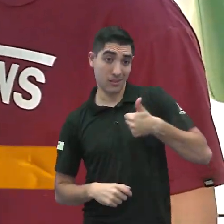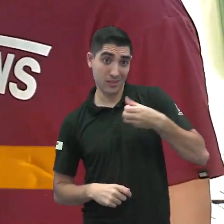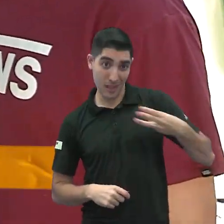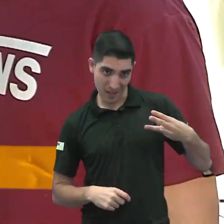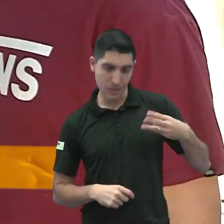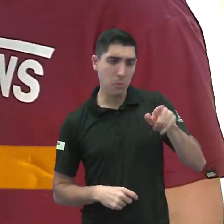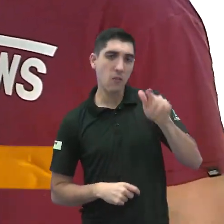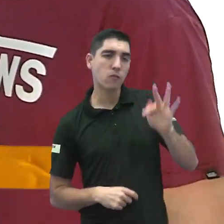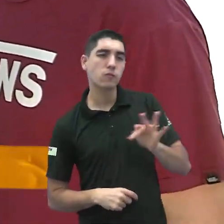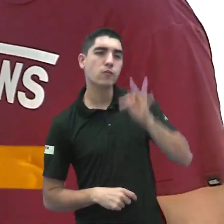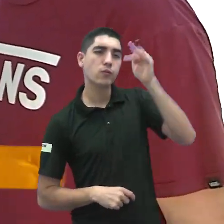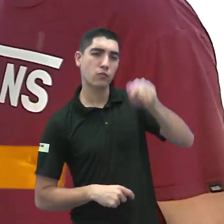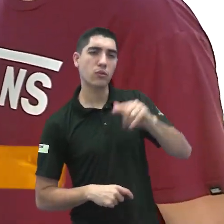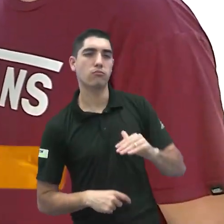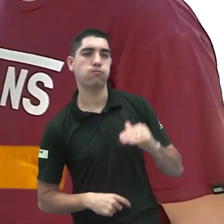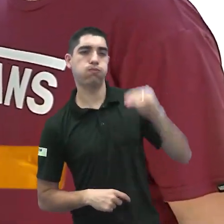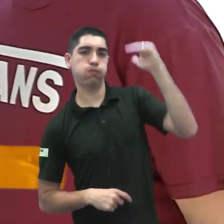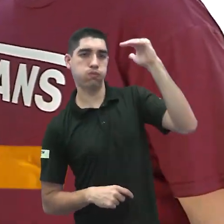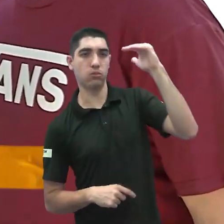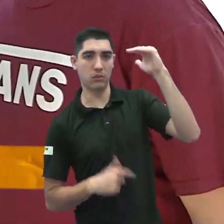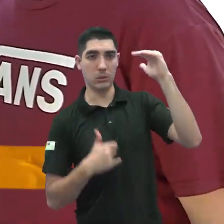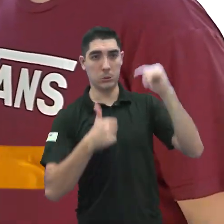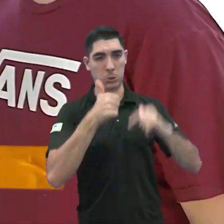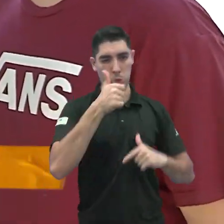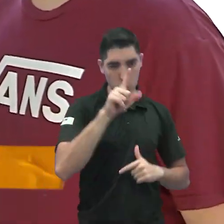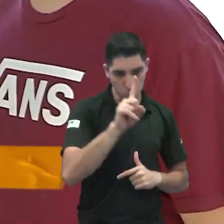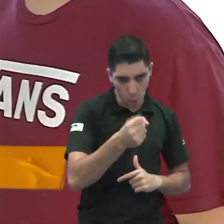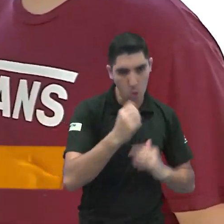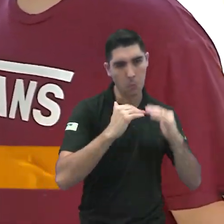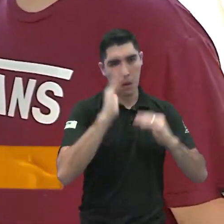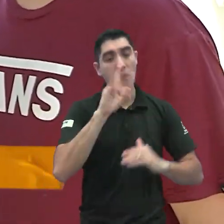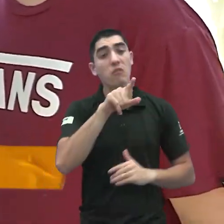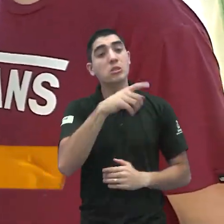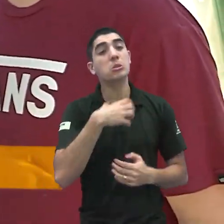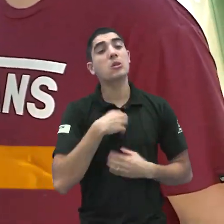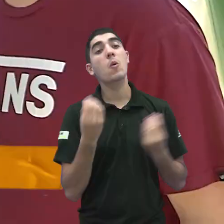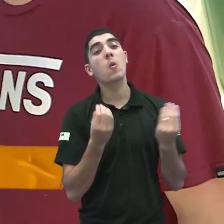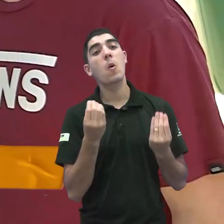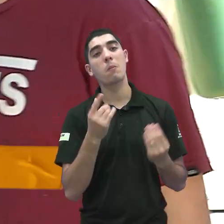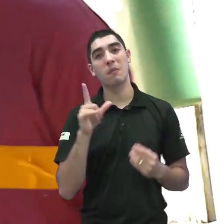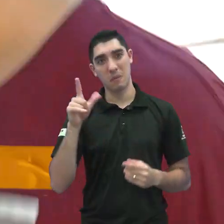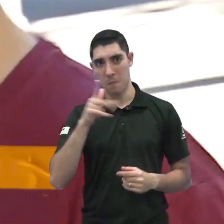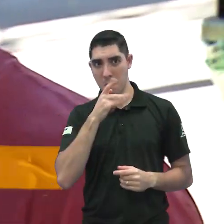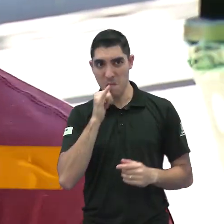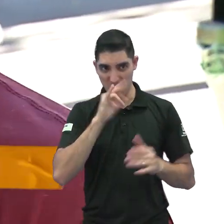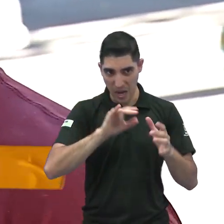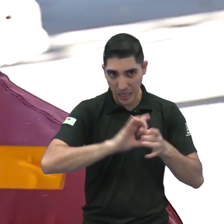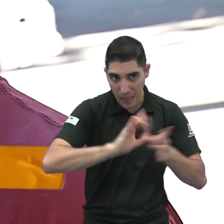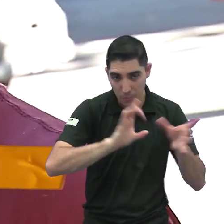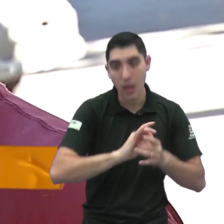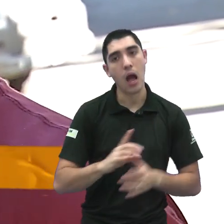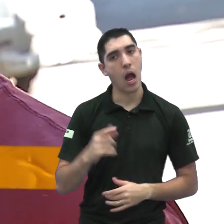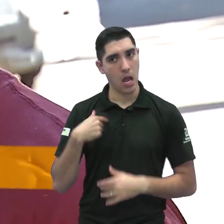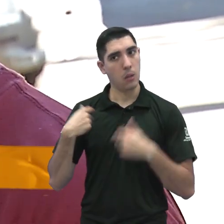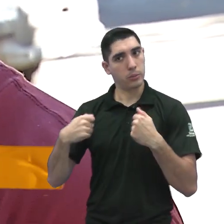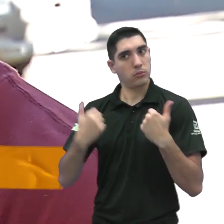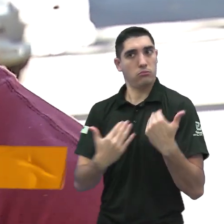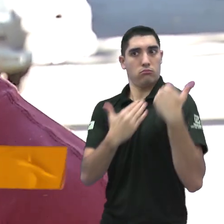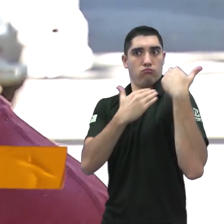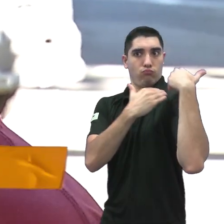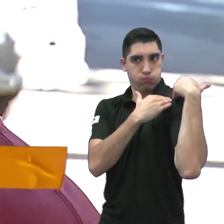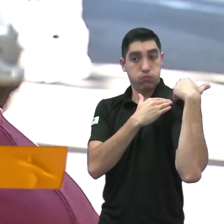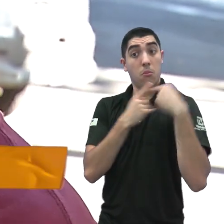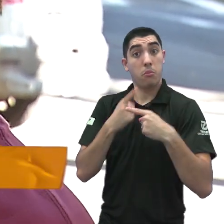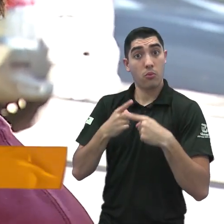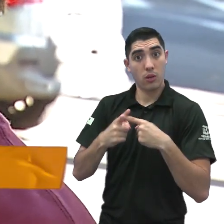13 anos. Quando você crescer, como é que você acha que vai ser lidar com essa liberdade toda, né, da maioridade? Ah, vai ter que ter muita responsabilidade, até